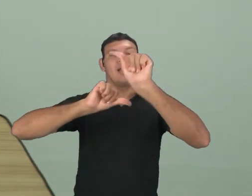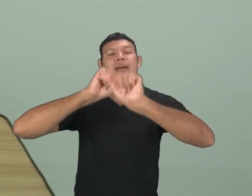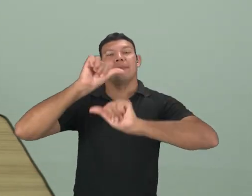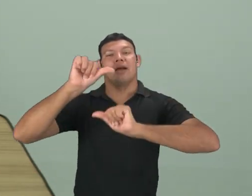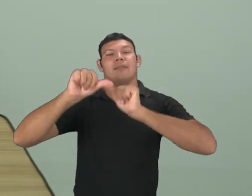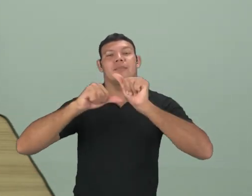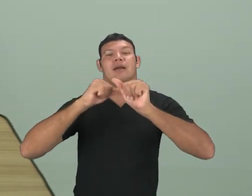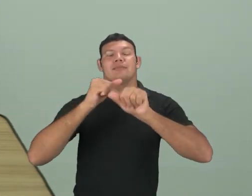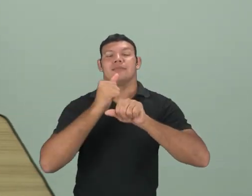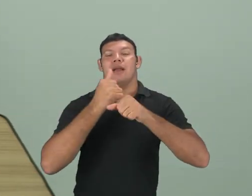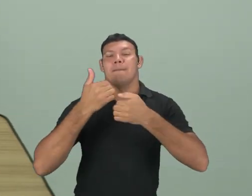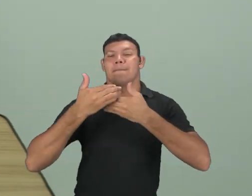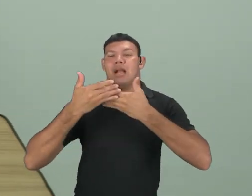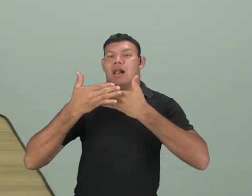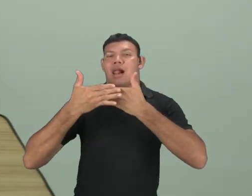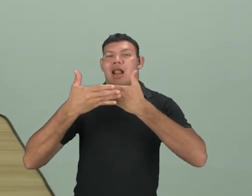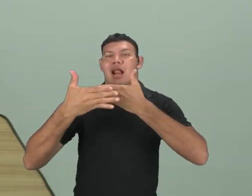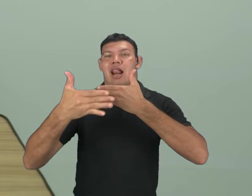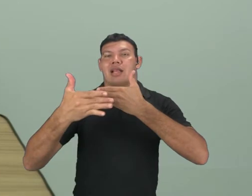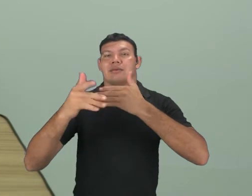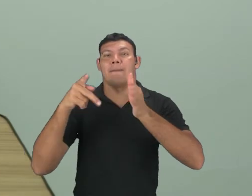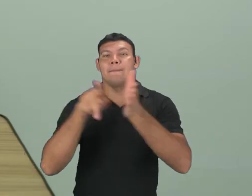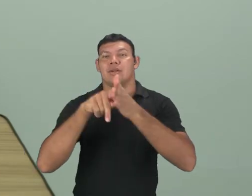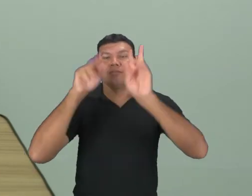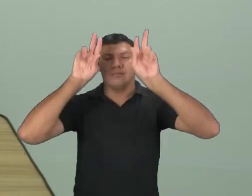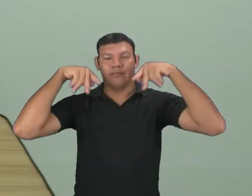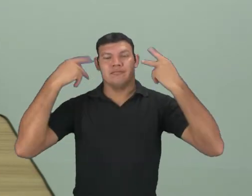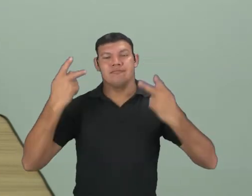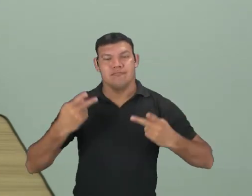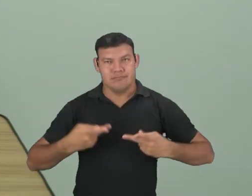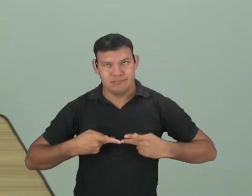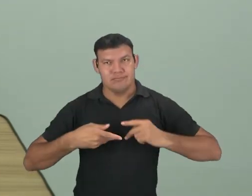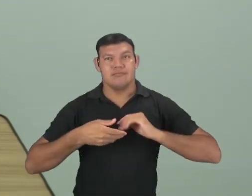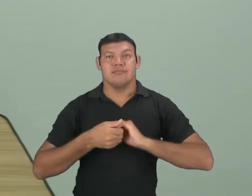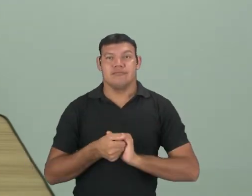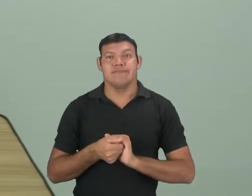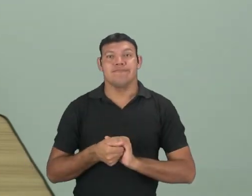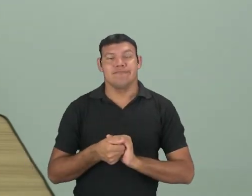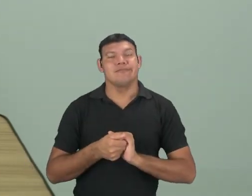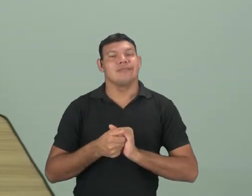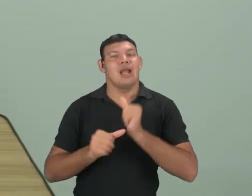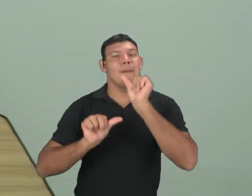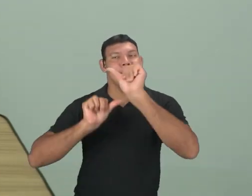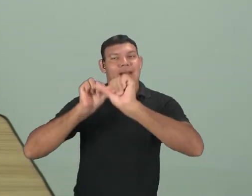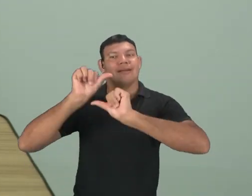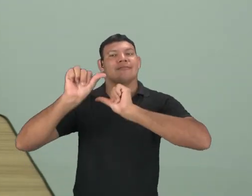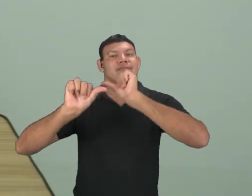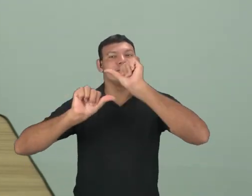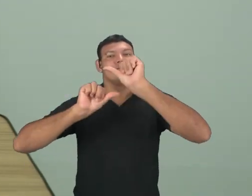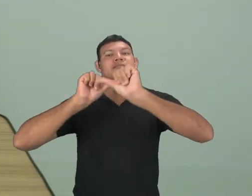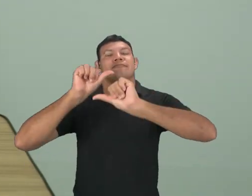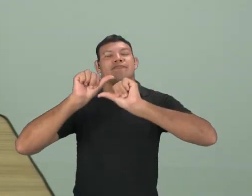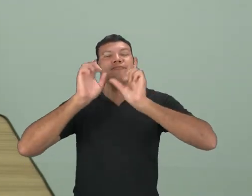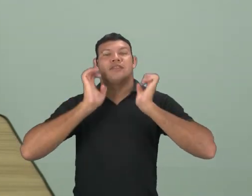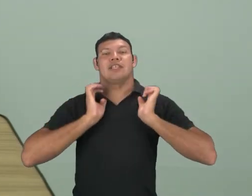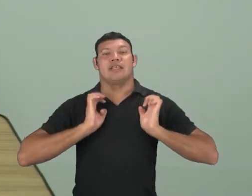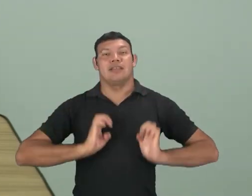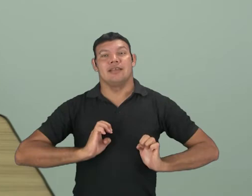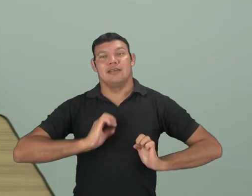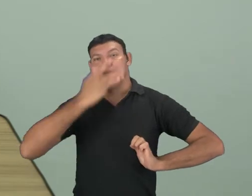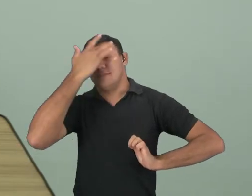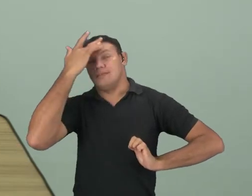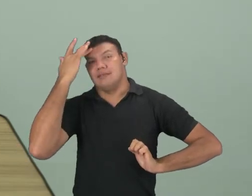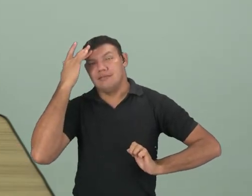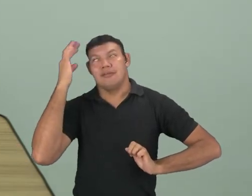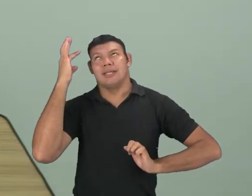do tempo da história humana, né, de acordo com a mudança de ética das